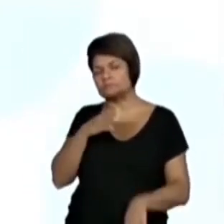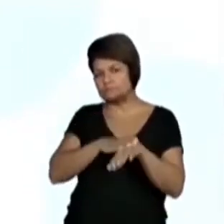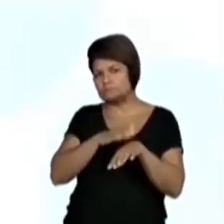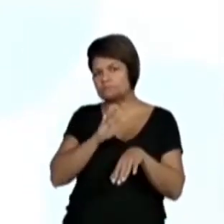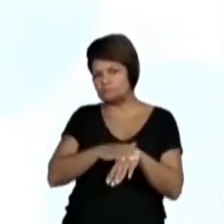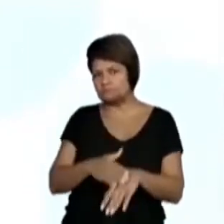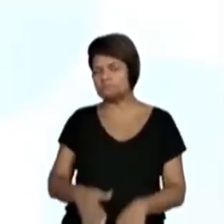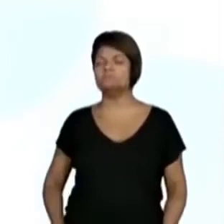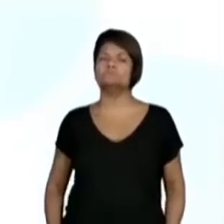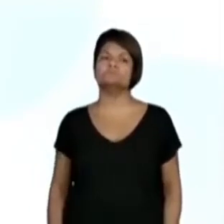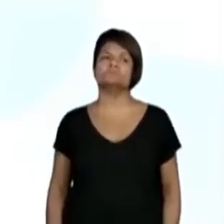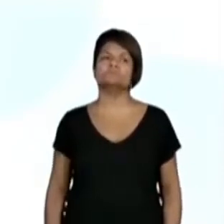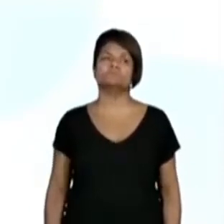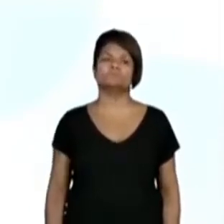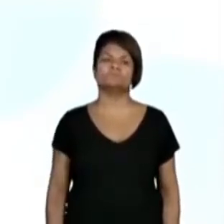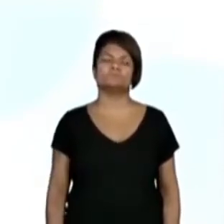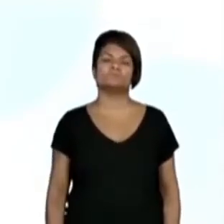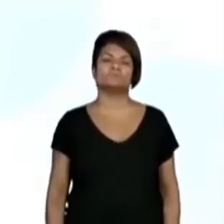Modo de fazer.